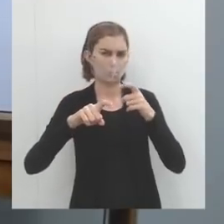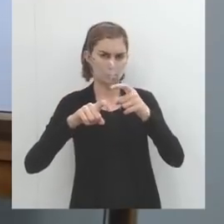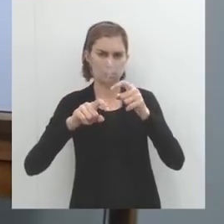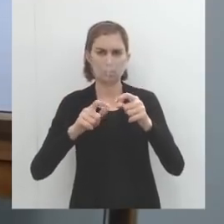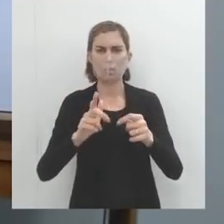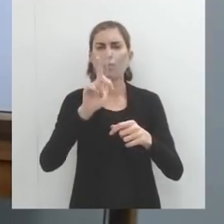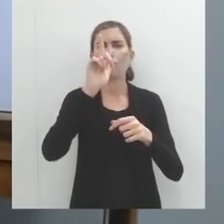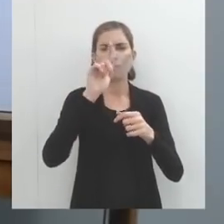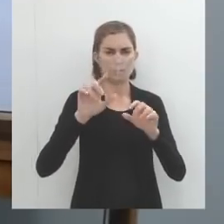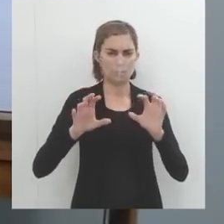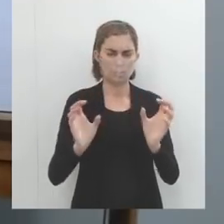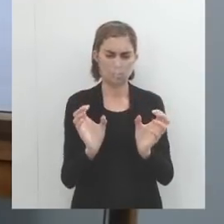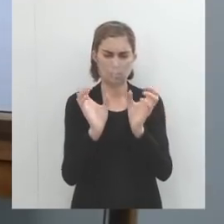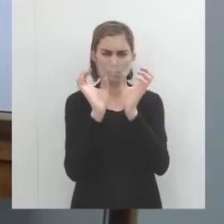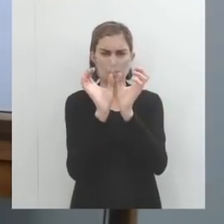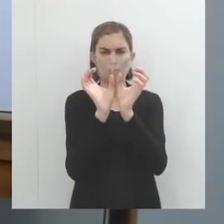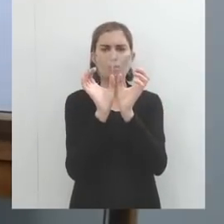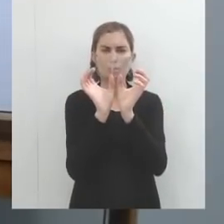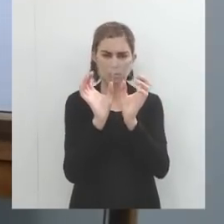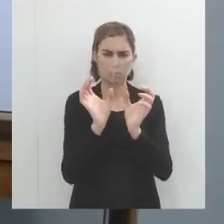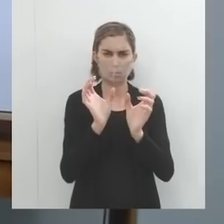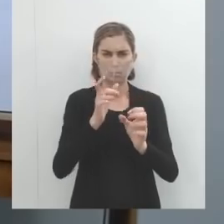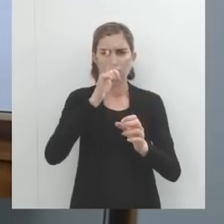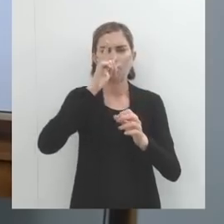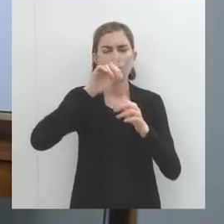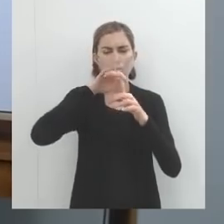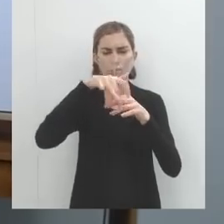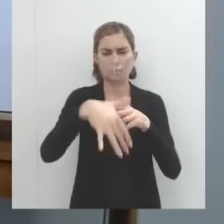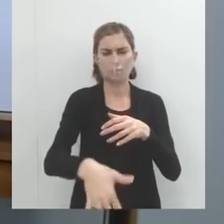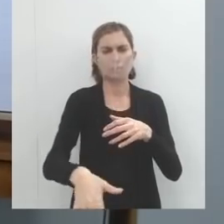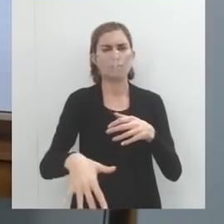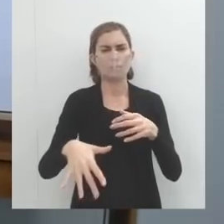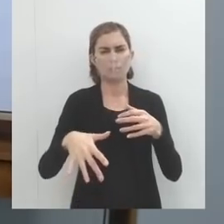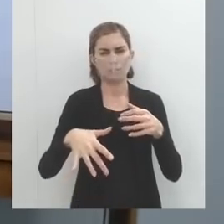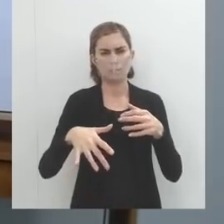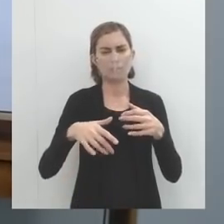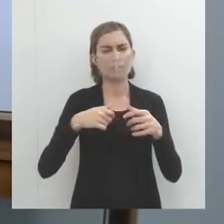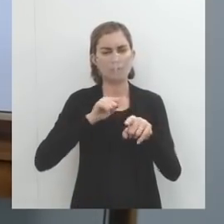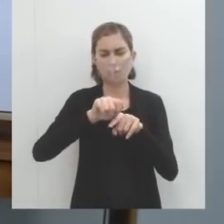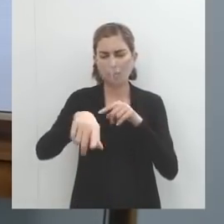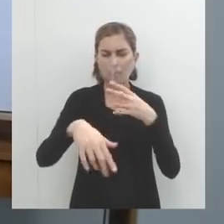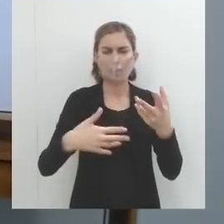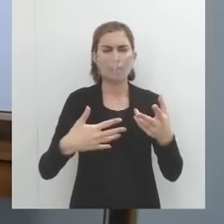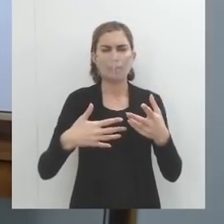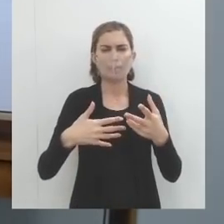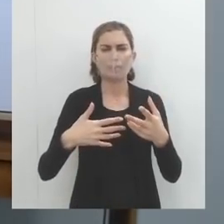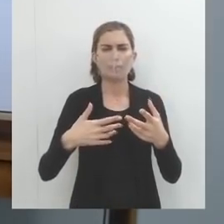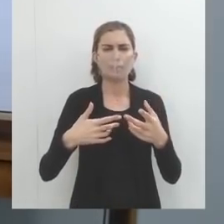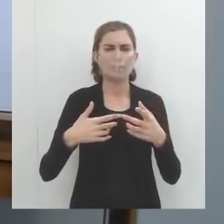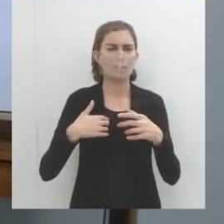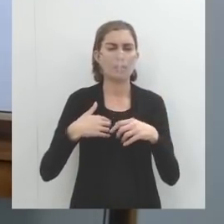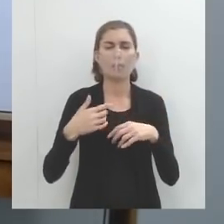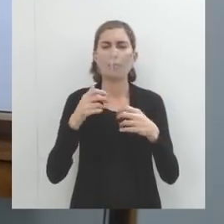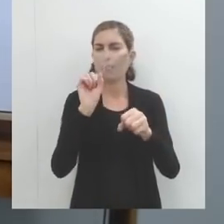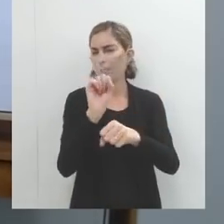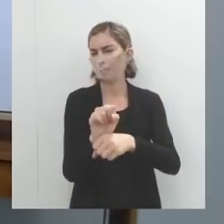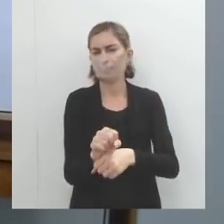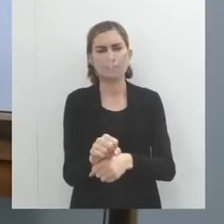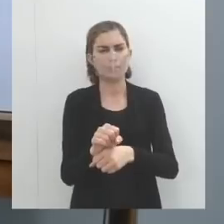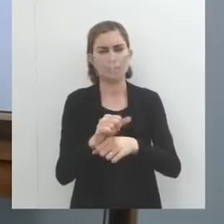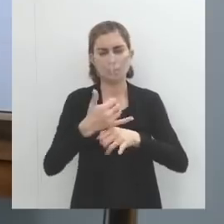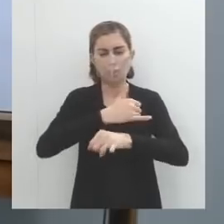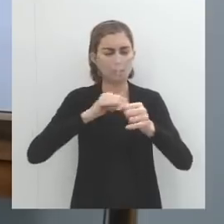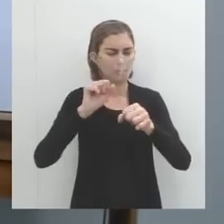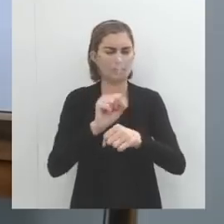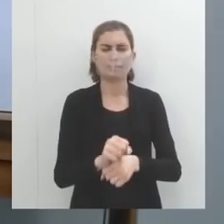testículo, eles saem todos desligados. É como se você botasse para fora um motorzinho que está desligado ainda. O cara está